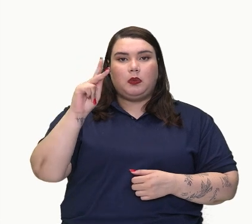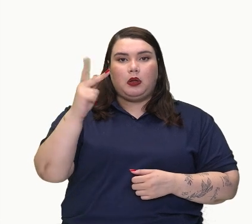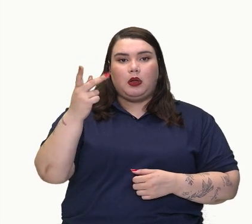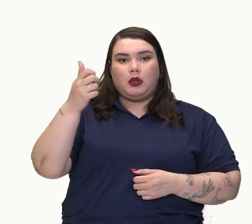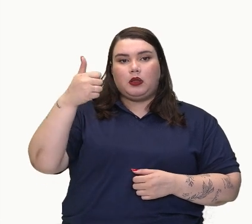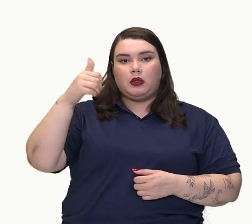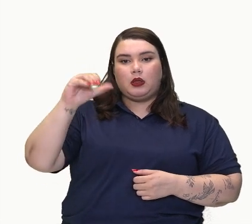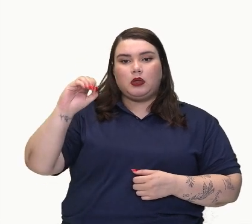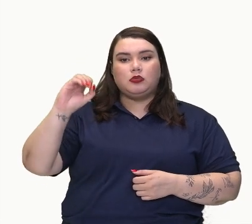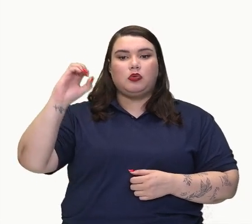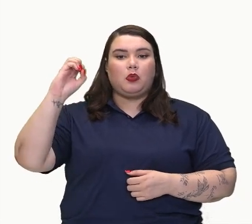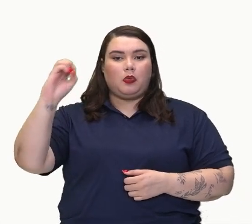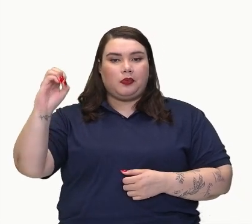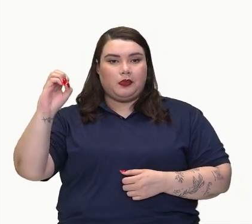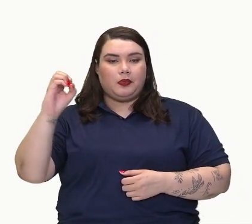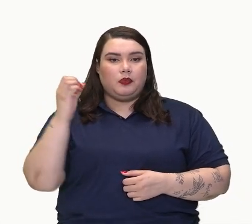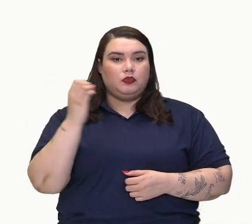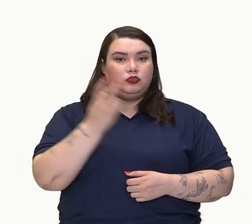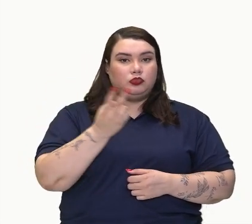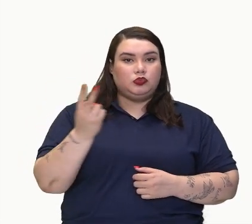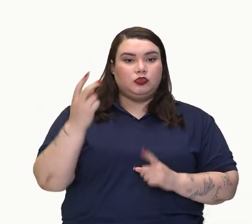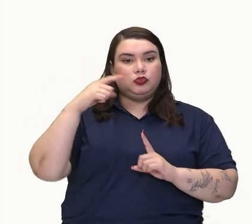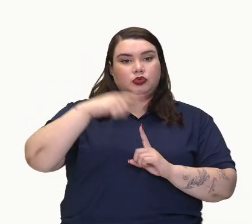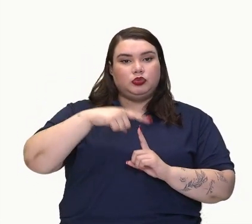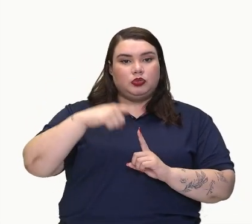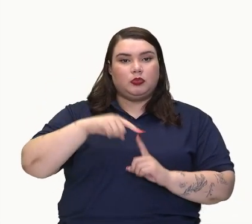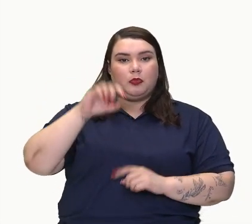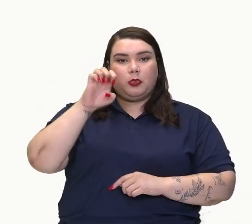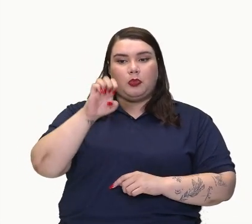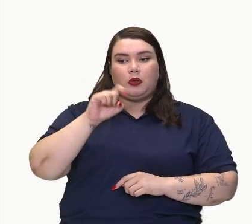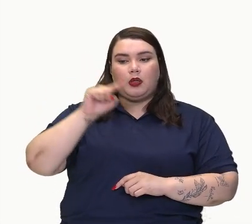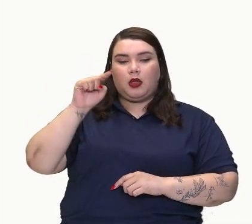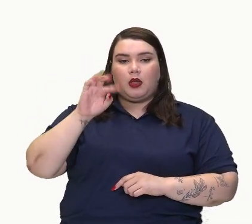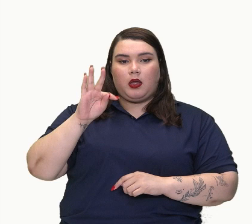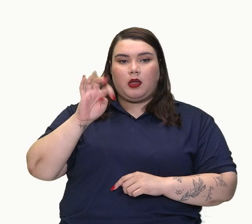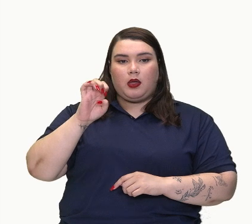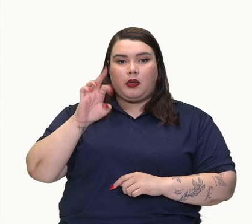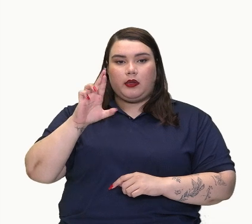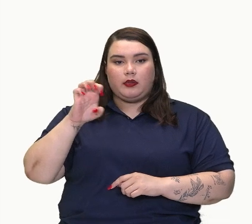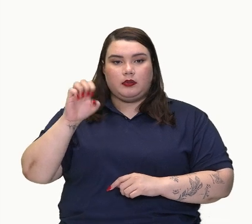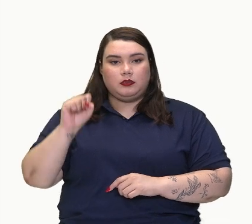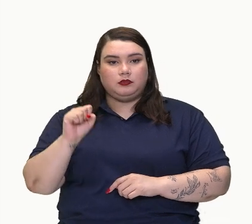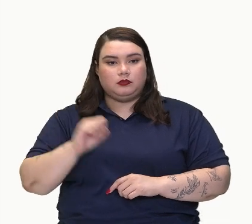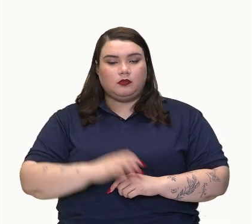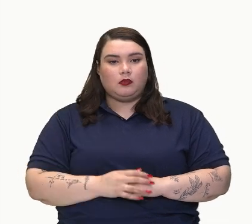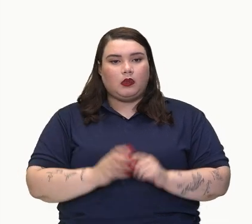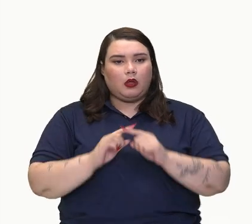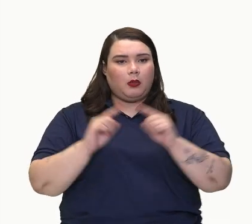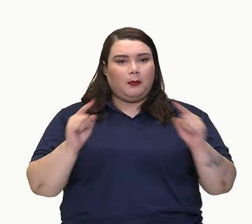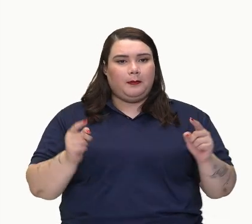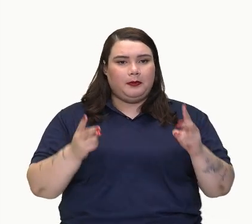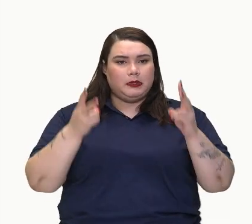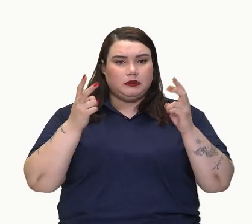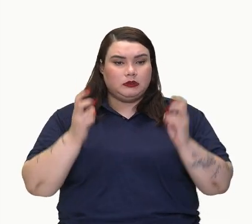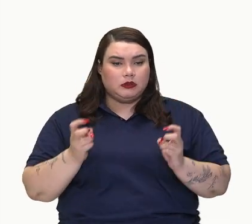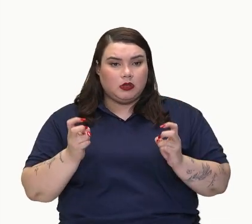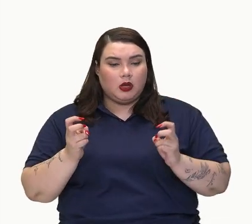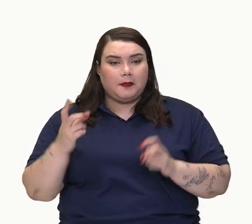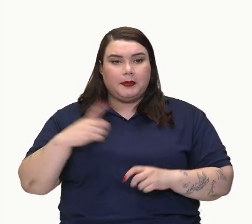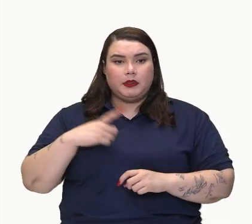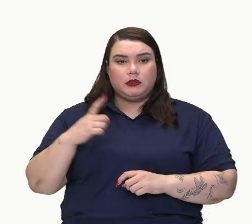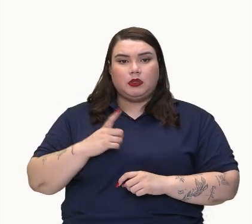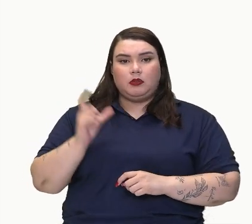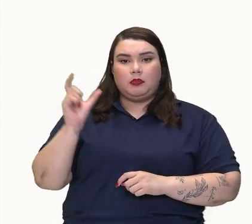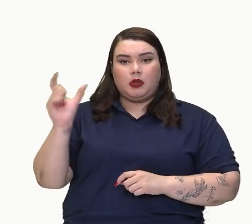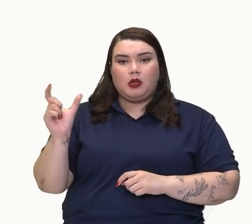C4H10O. Os dois são éteres. Mas o que acontece aqui? Note que deste lado eu tenho um carbono,